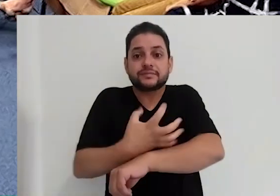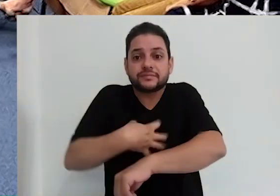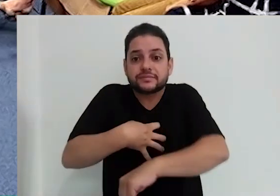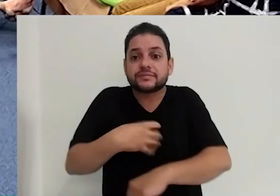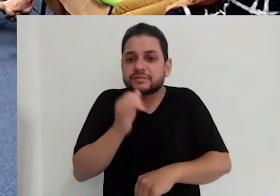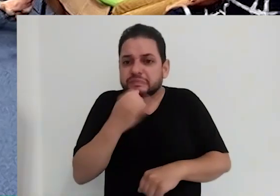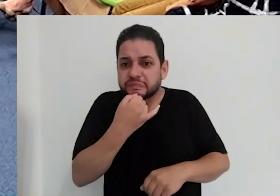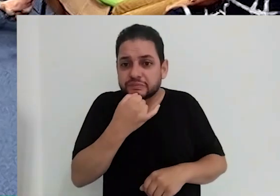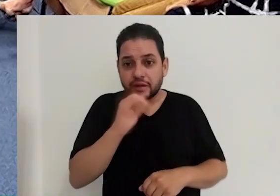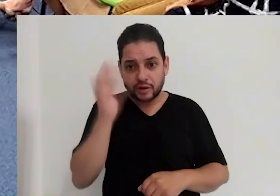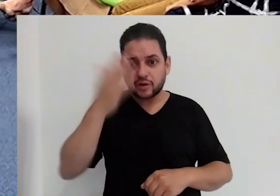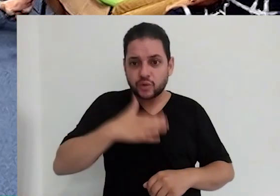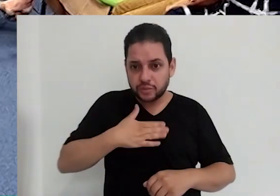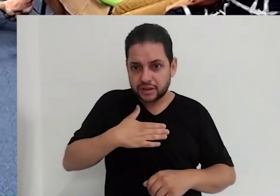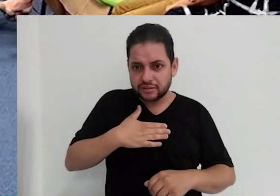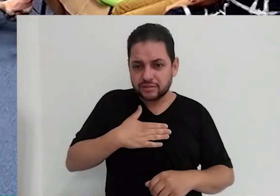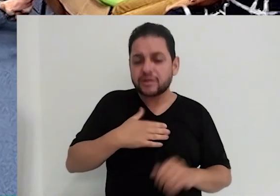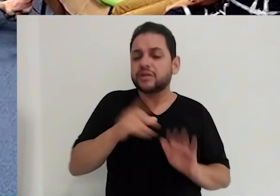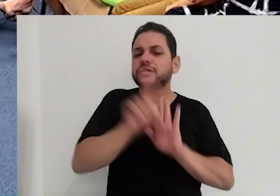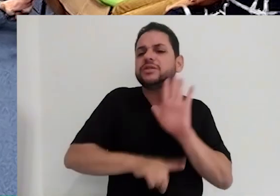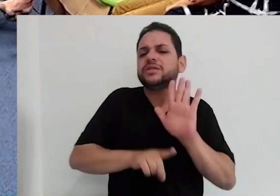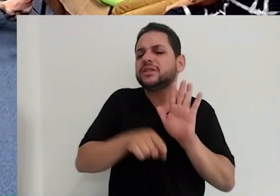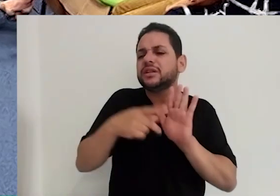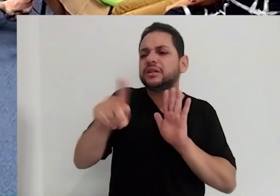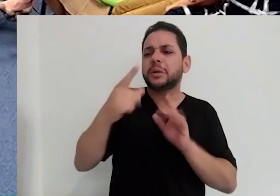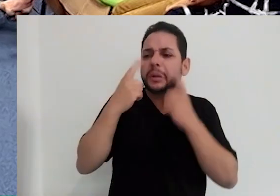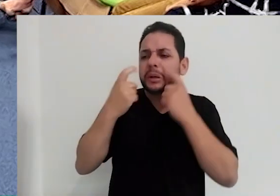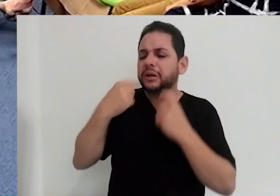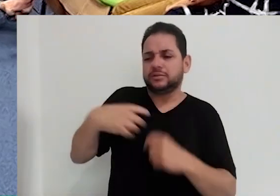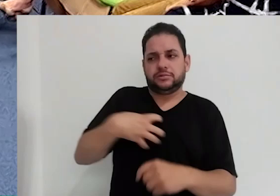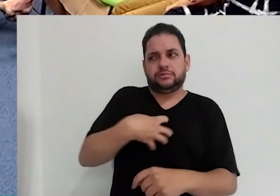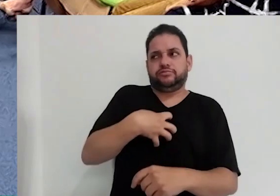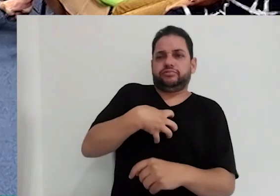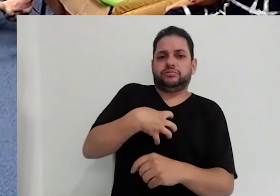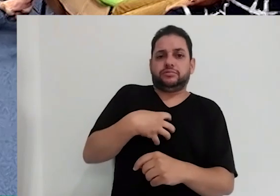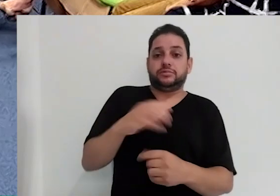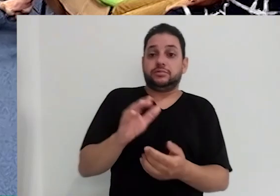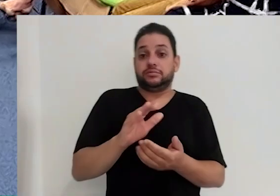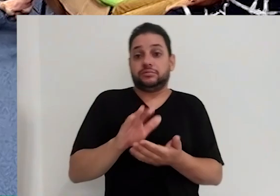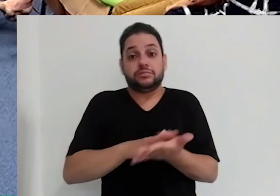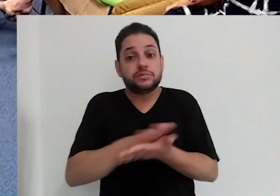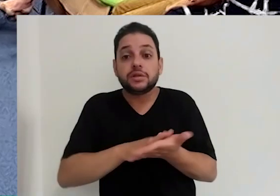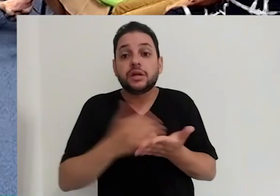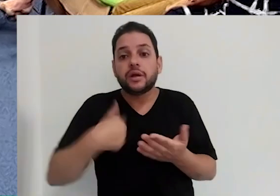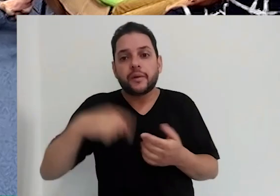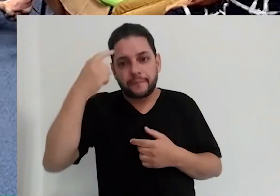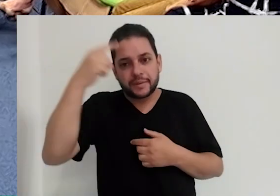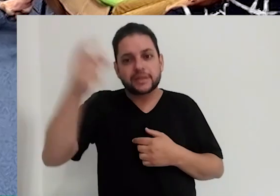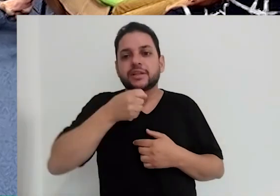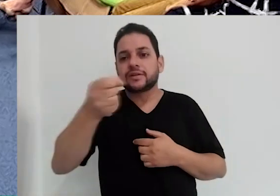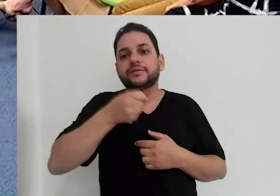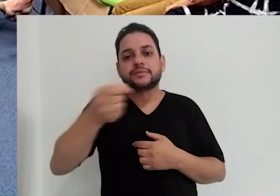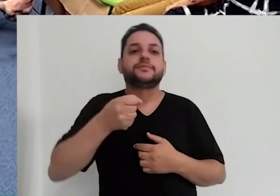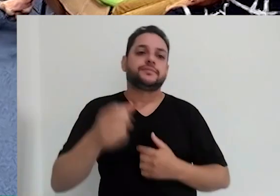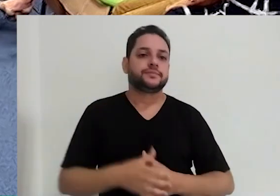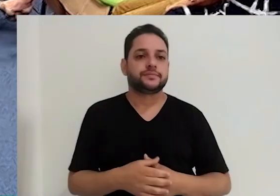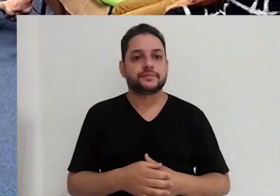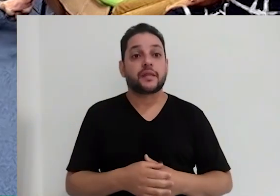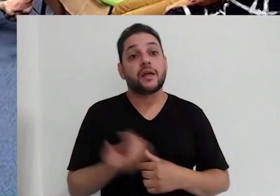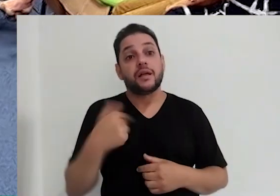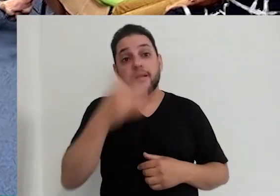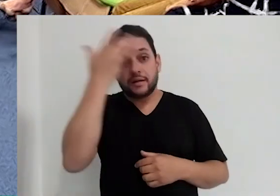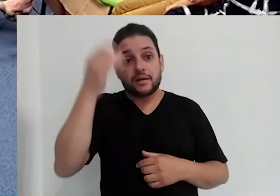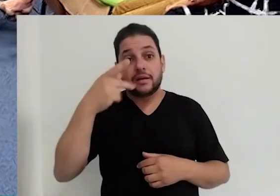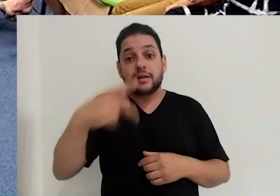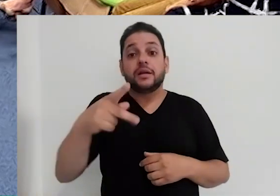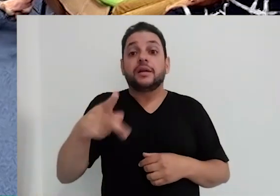comigo que direito eu tenho né então é isso que eu penso quando eu vou fazer uma entrevista mais mais difícil assim sabe que é é o que a pessoa quer